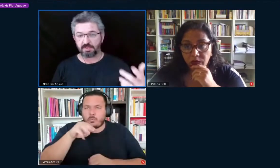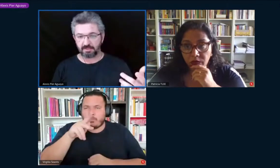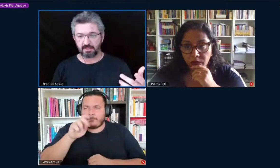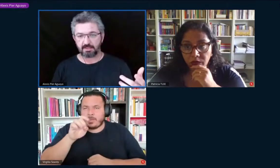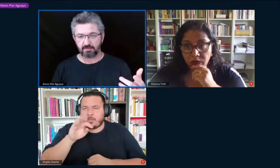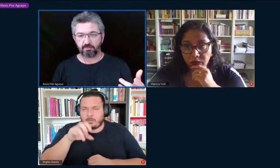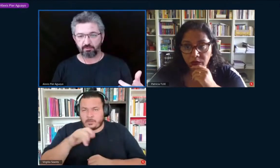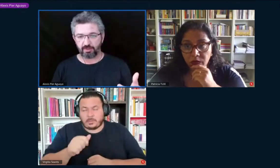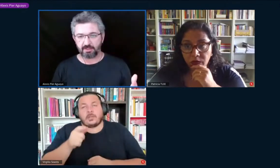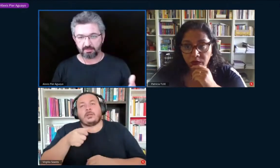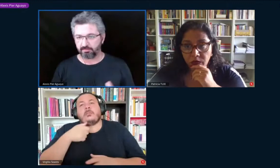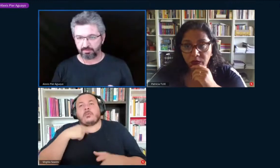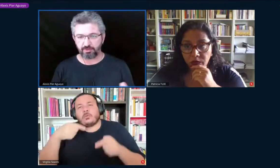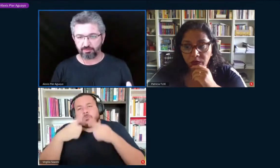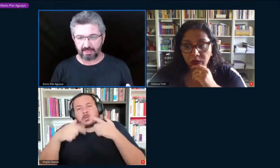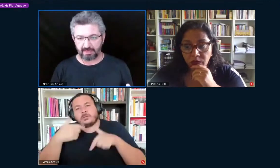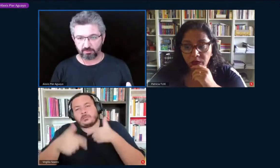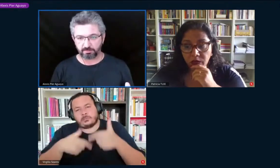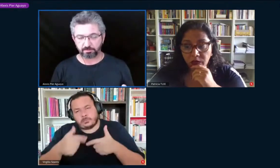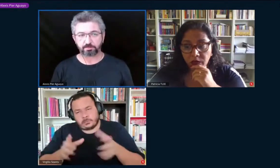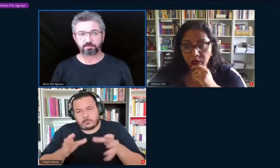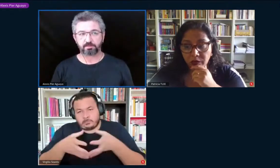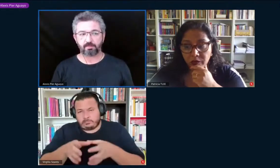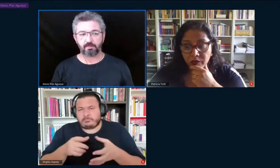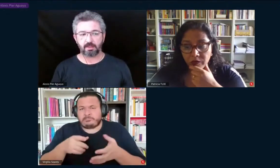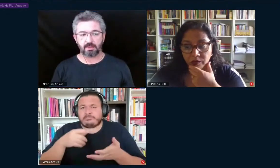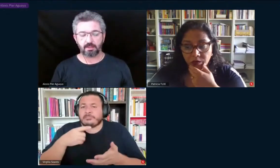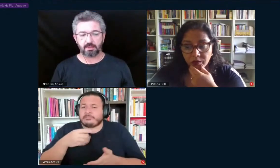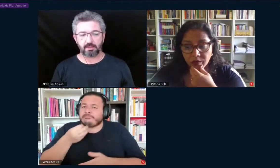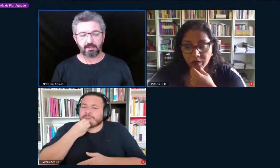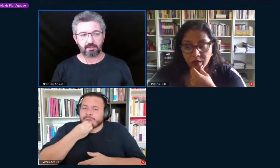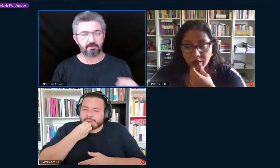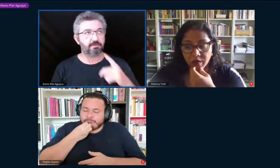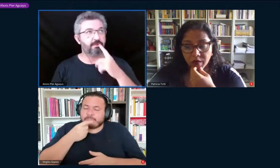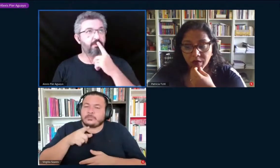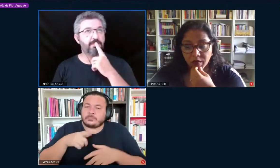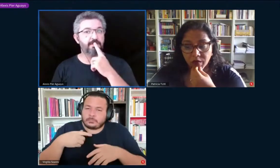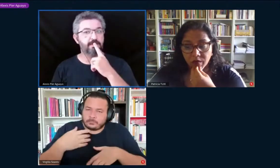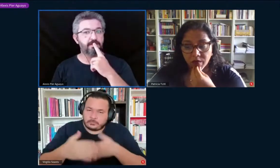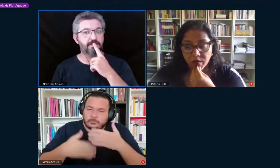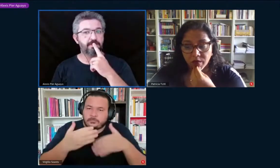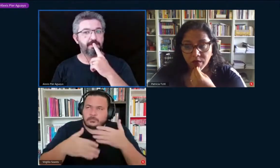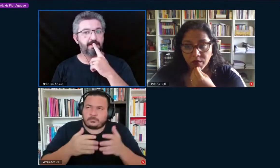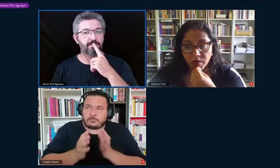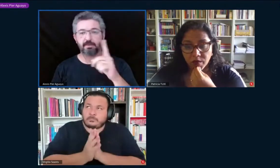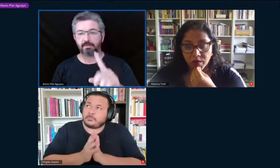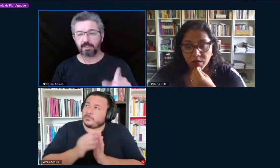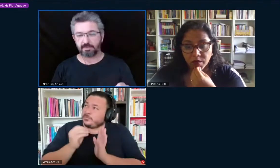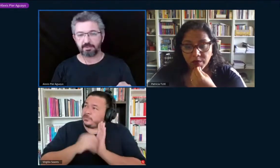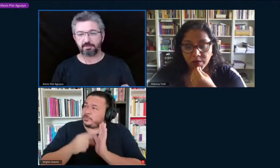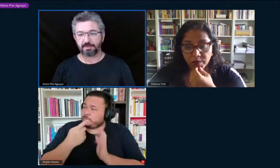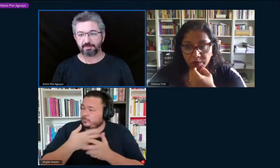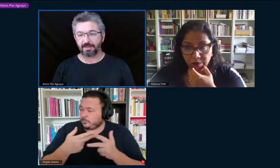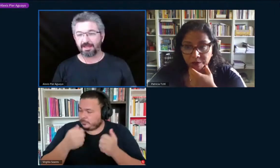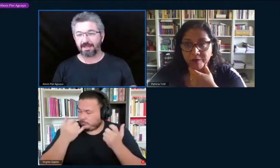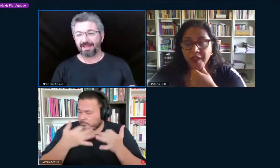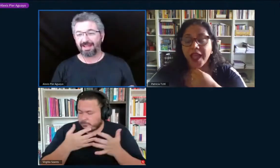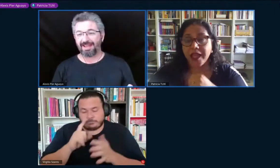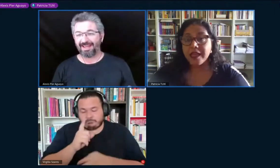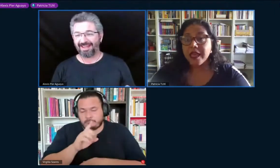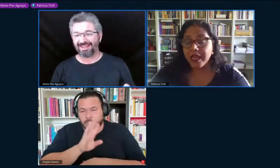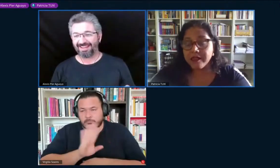É uma coisa a ser desenvolvida, de fato. E ficou faltando alguma coisa para eu falar? Não, era só isso